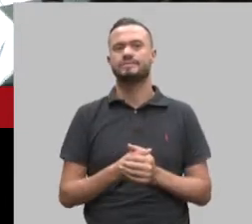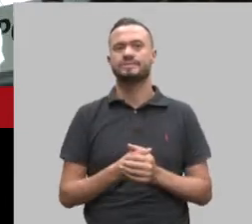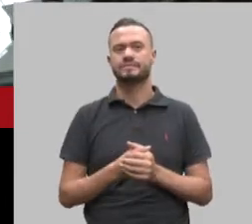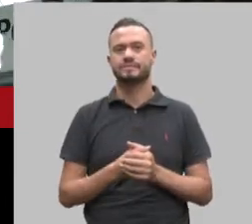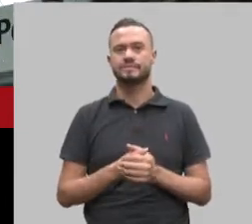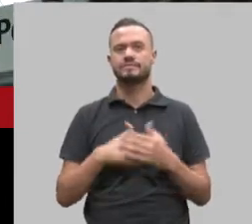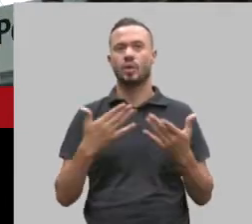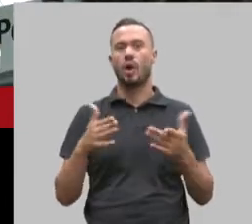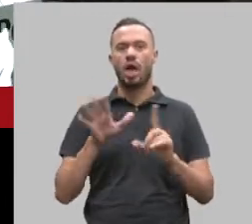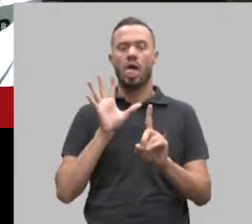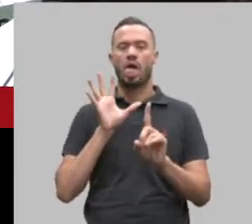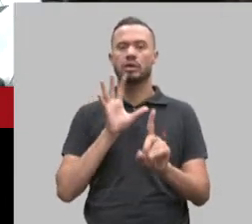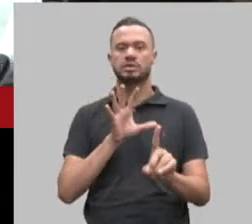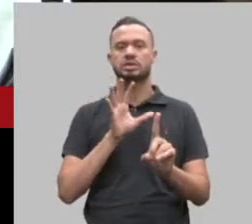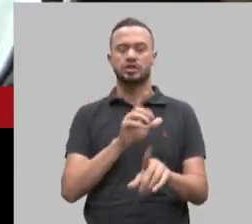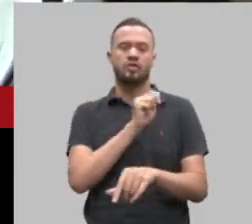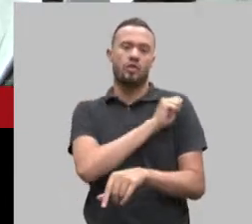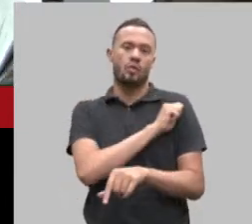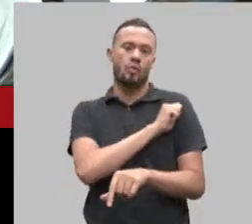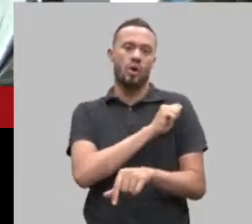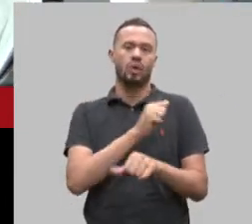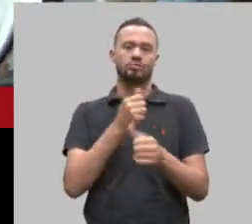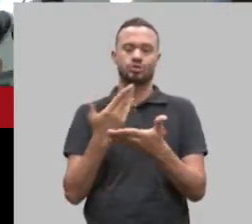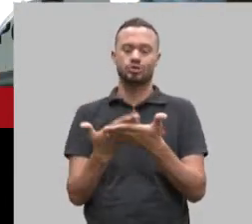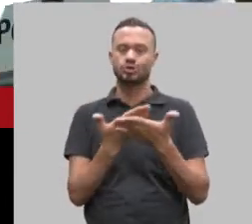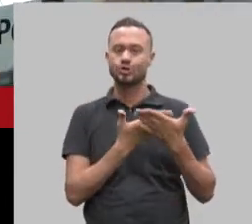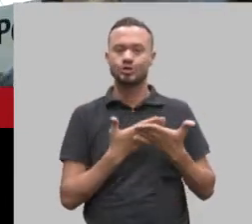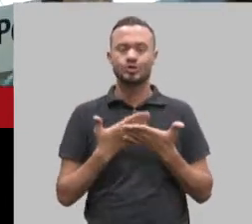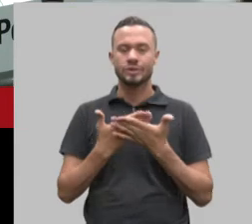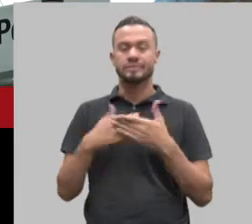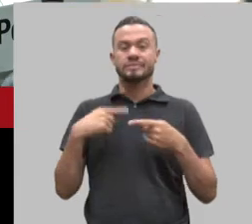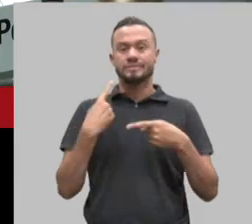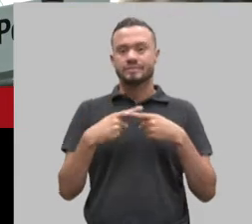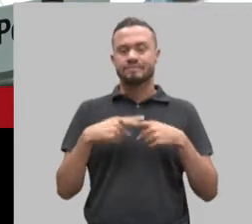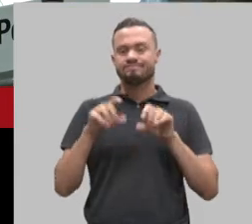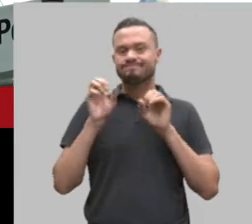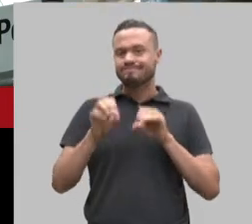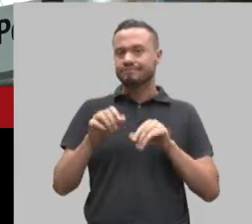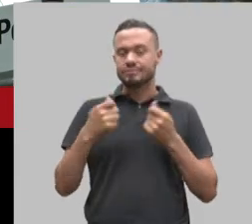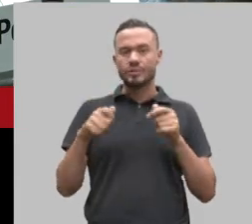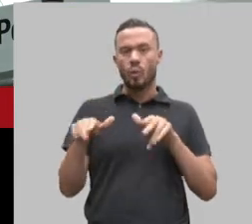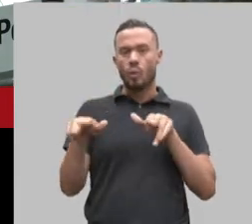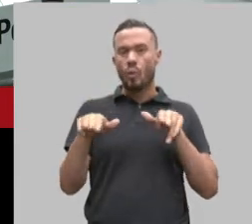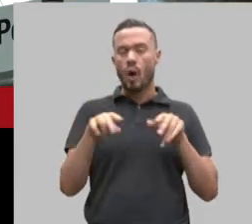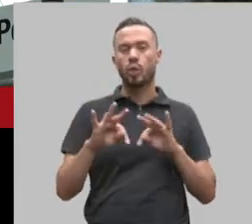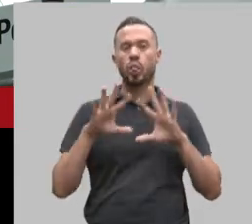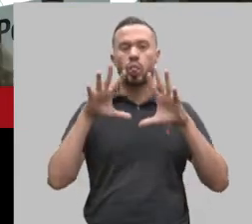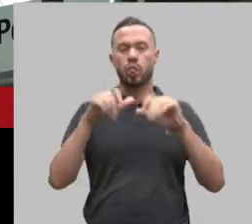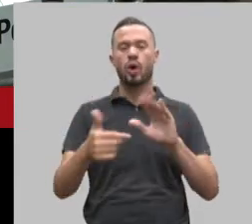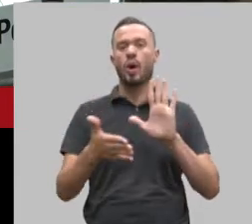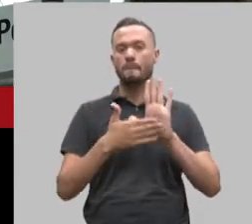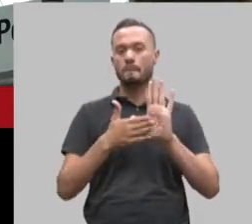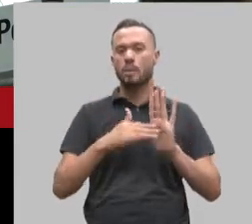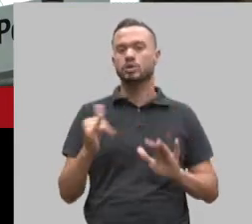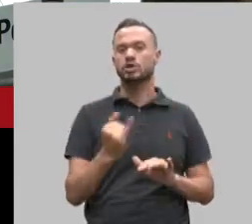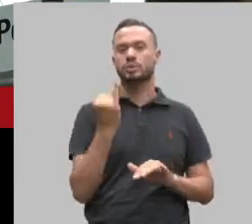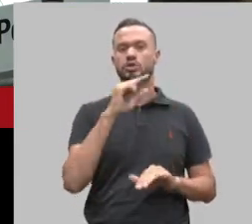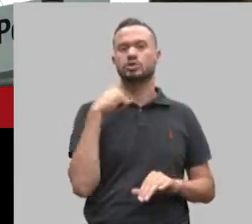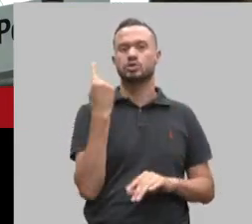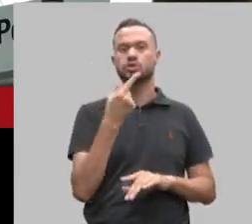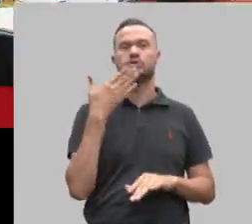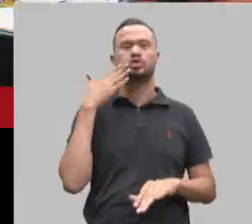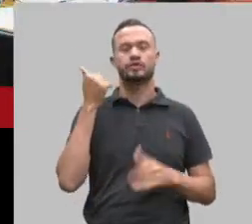o incentivo para os alunos estudarem e pois a educação deve ser igual para todos e essa proposta é muito importante para nós jovens